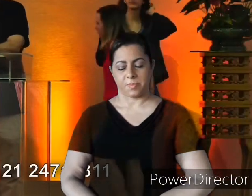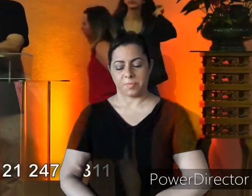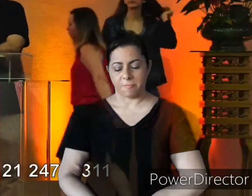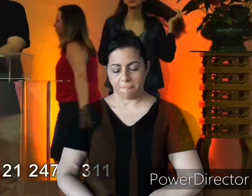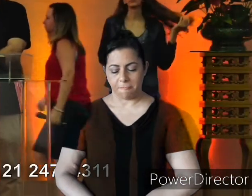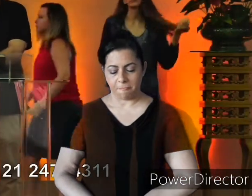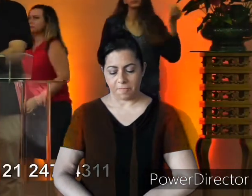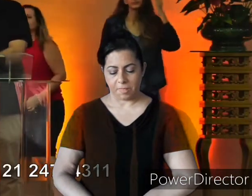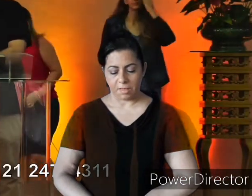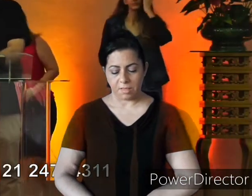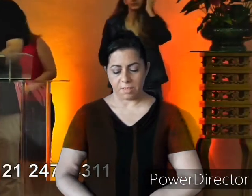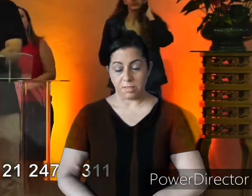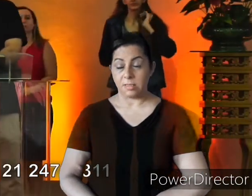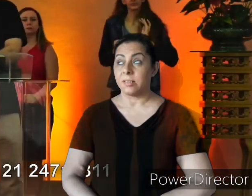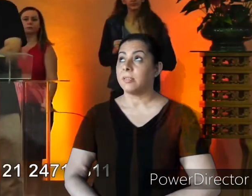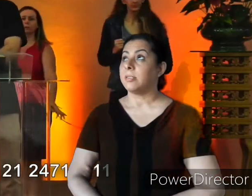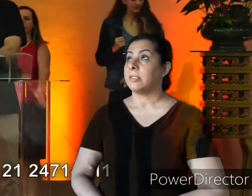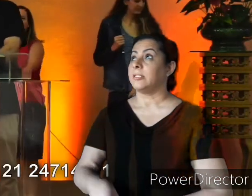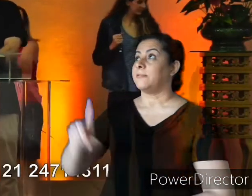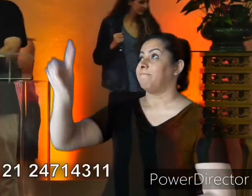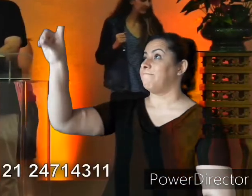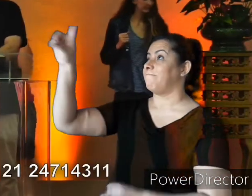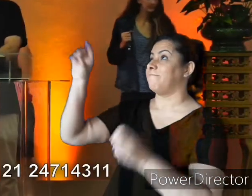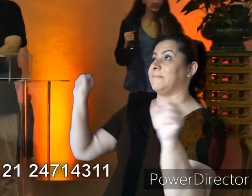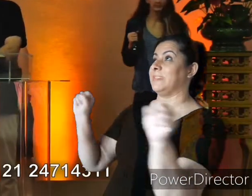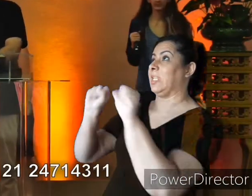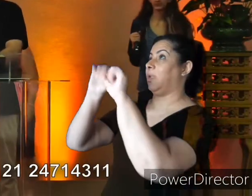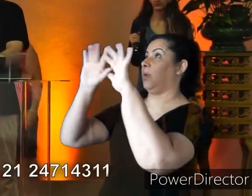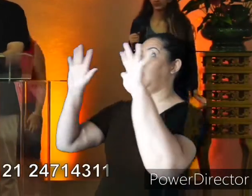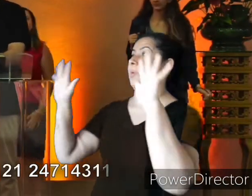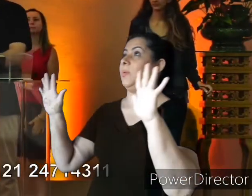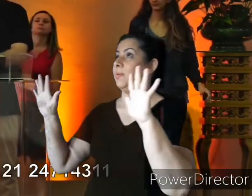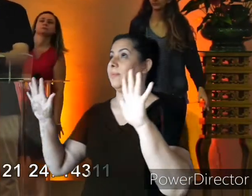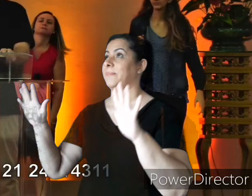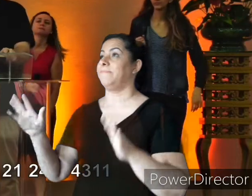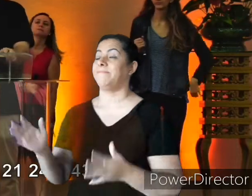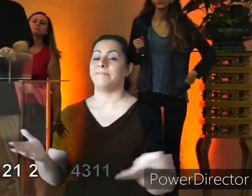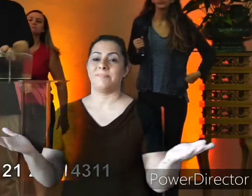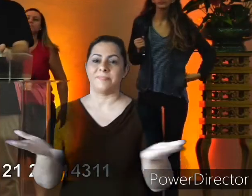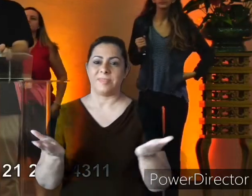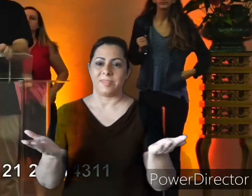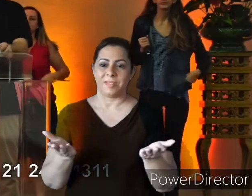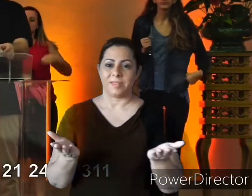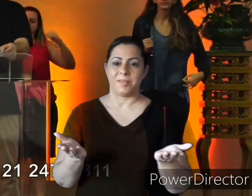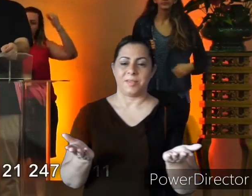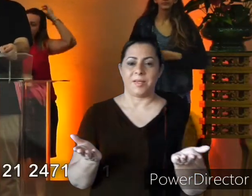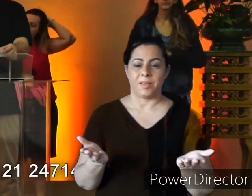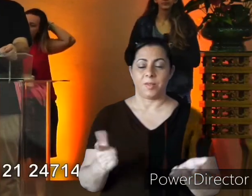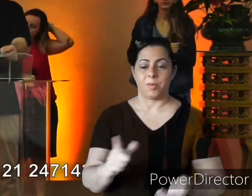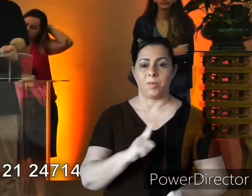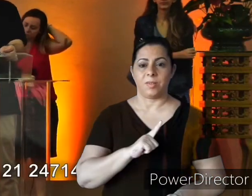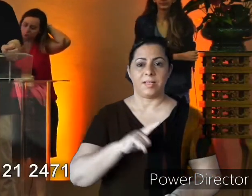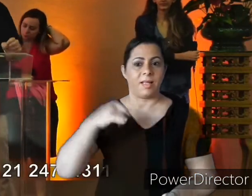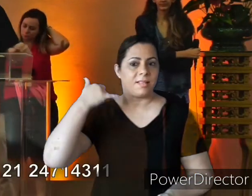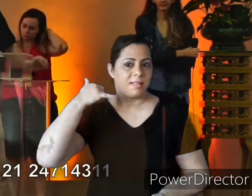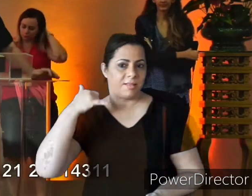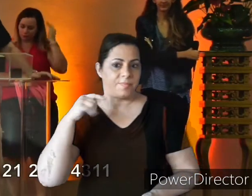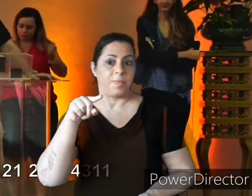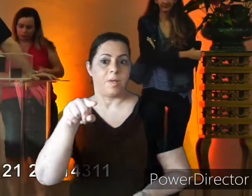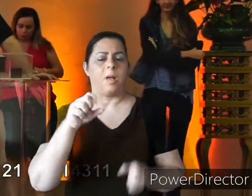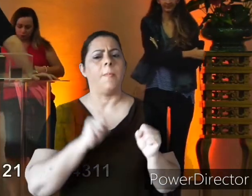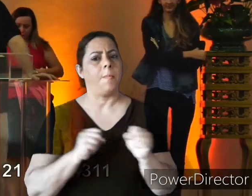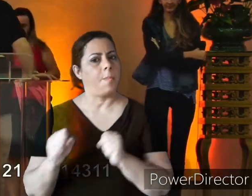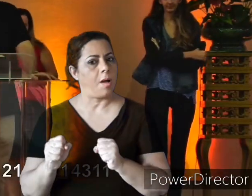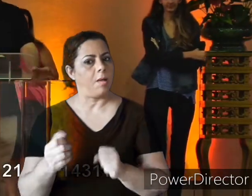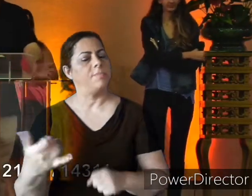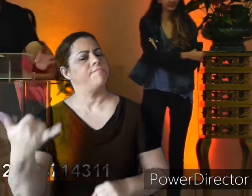informaram agora que 3 pessoas aceitaram Jesus. Glória a Deus. Amém? Então você que está nos